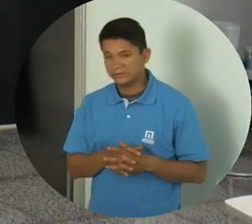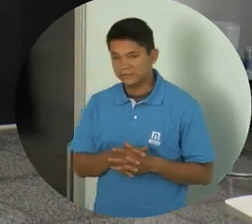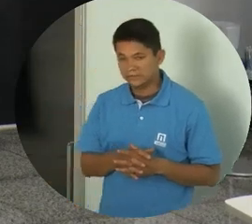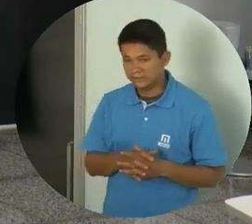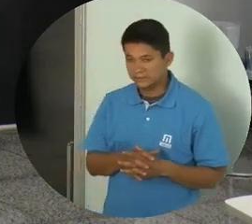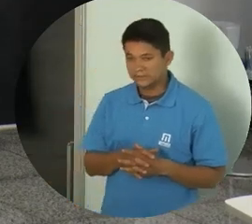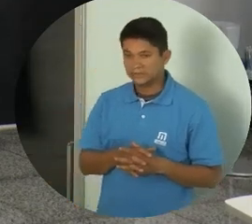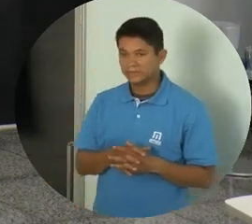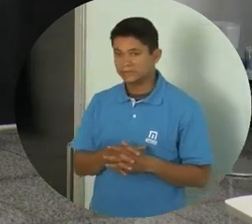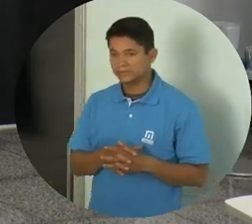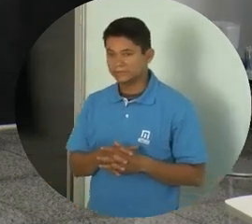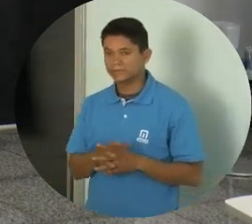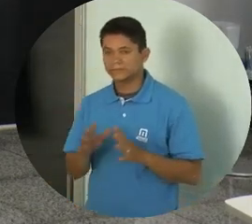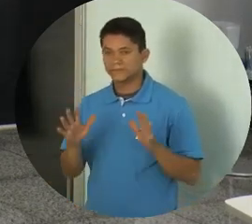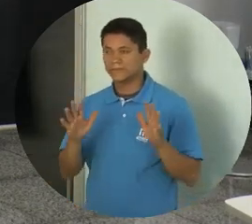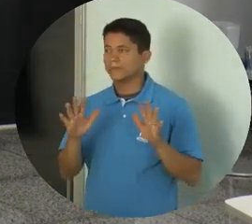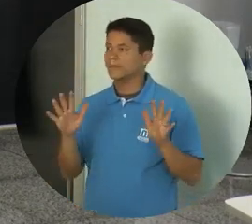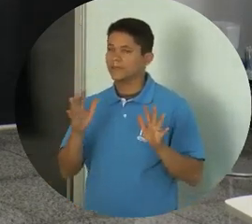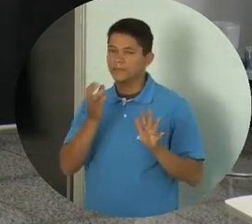Boa tarde, pessoal.